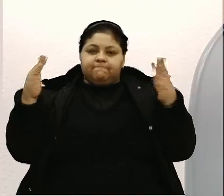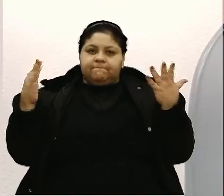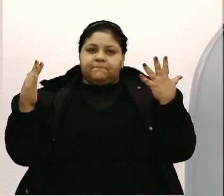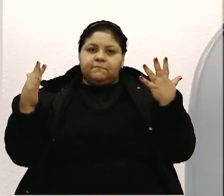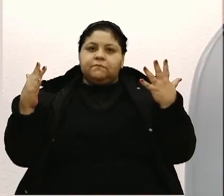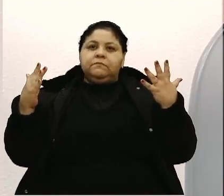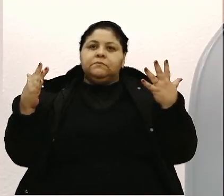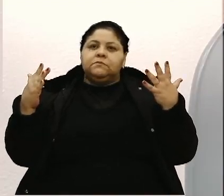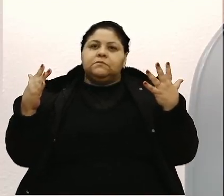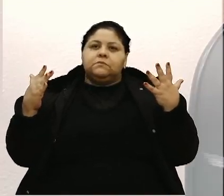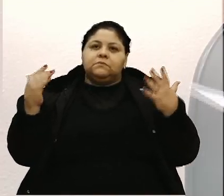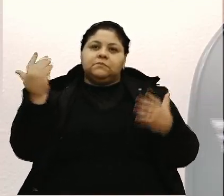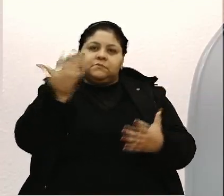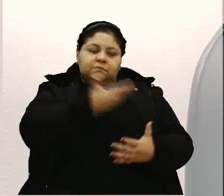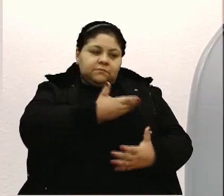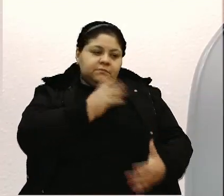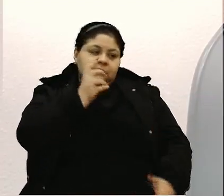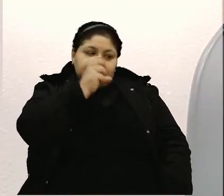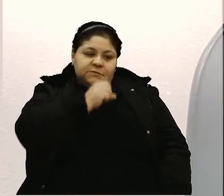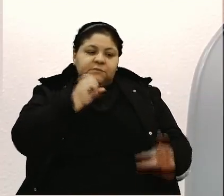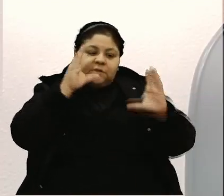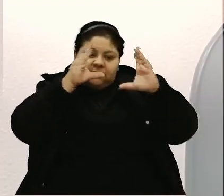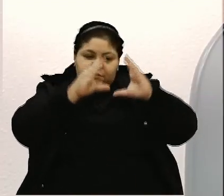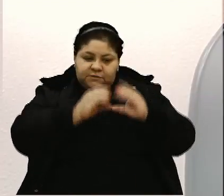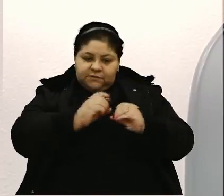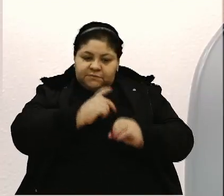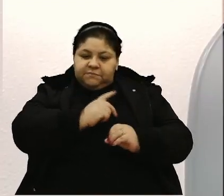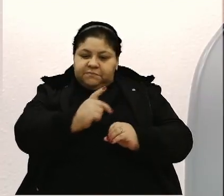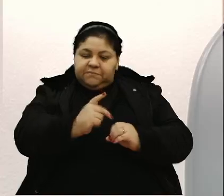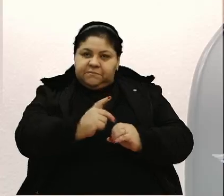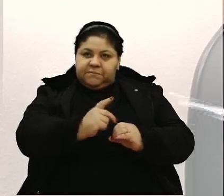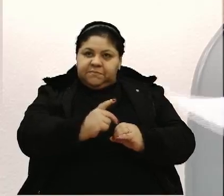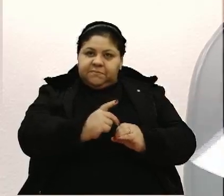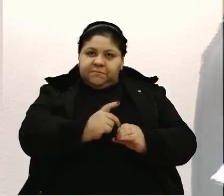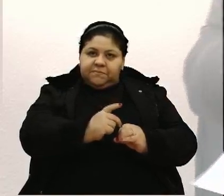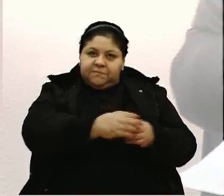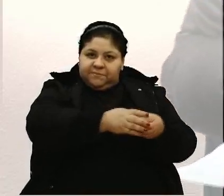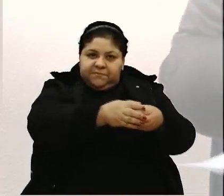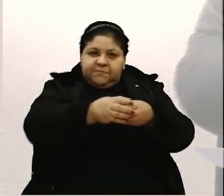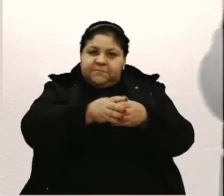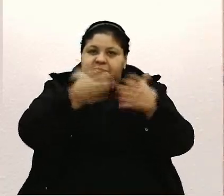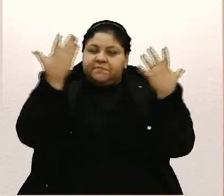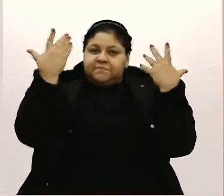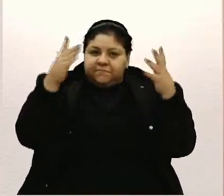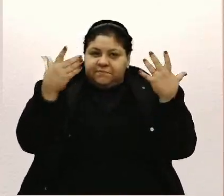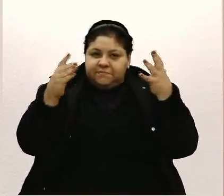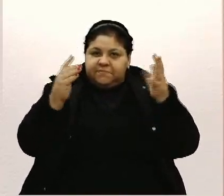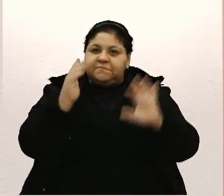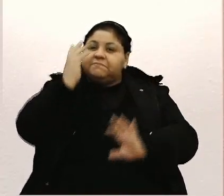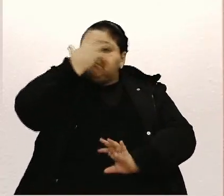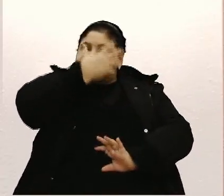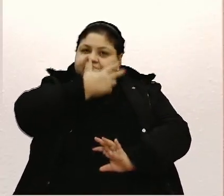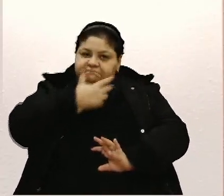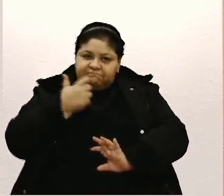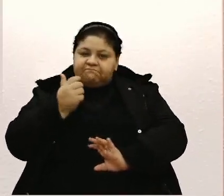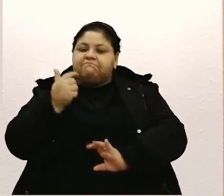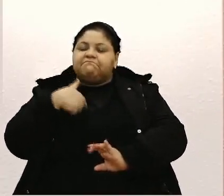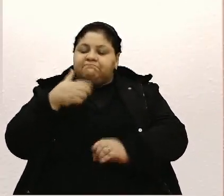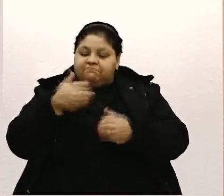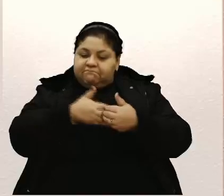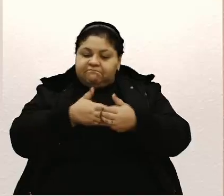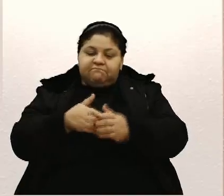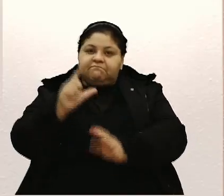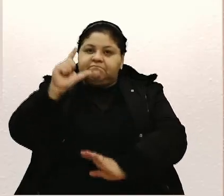né, foi sábado à noite, onde a senhora foi a presidente do júri, né? E parabéns, as meninas estavam muito bonitas, acompanhei um